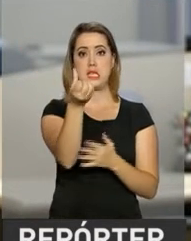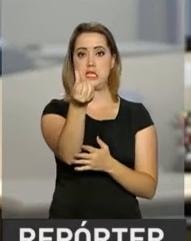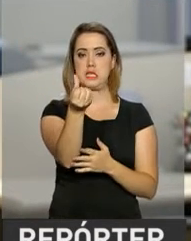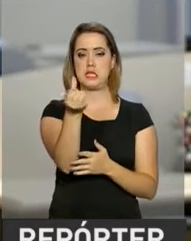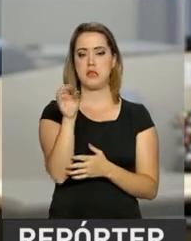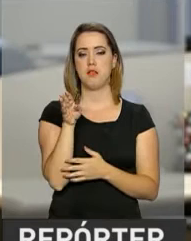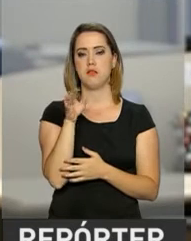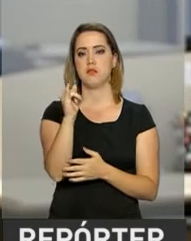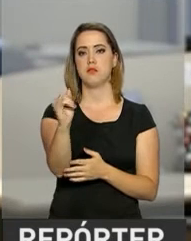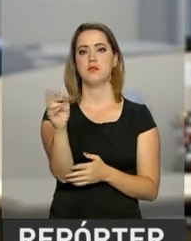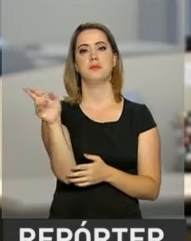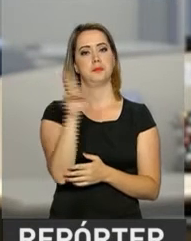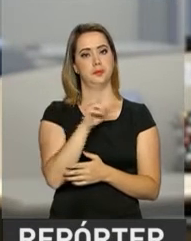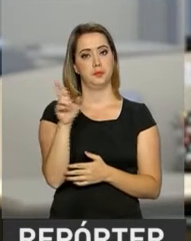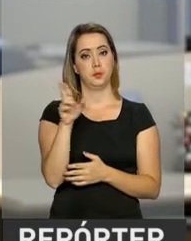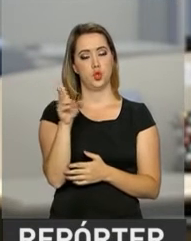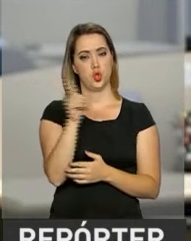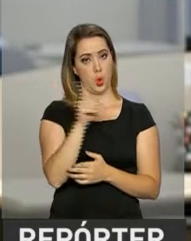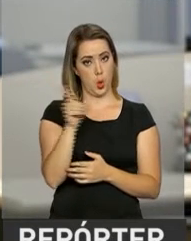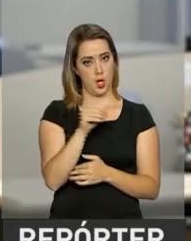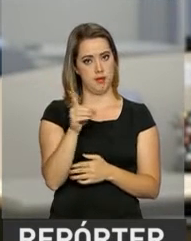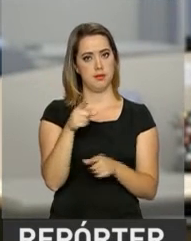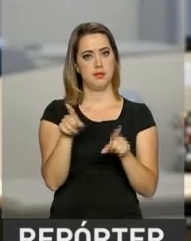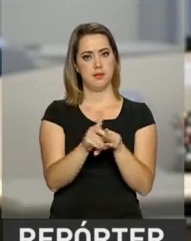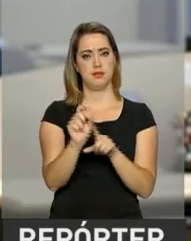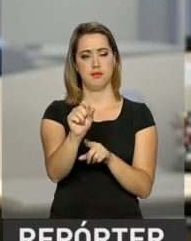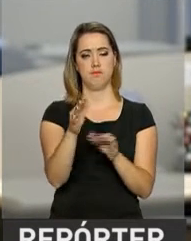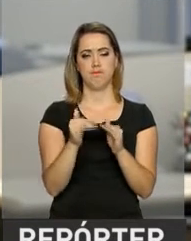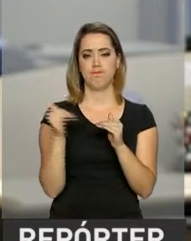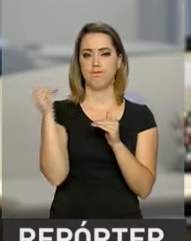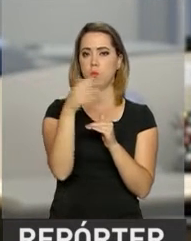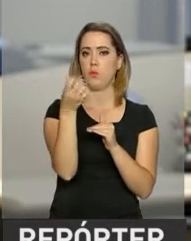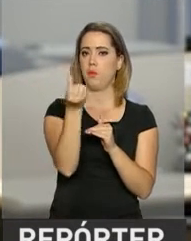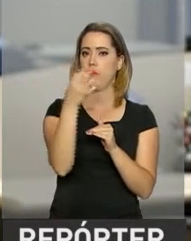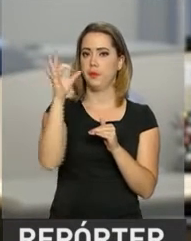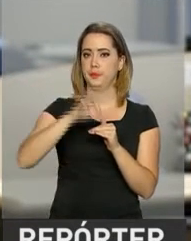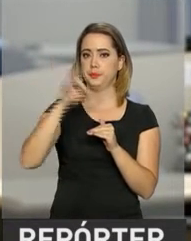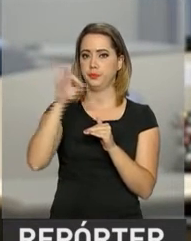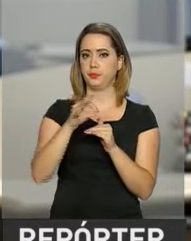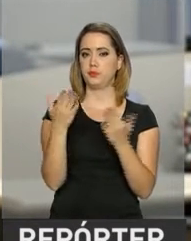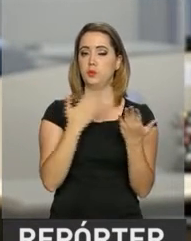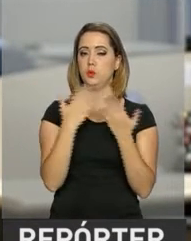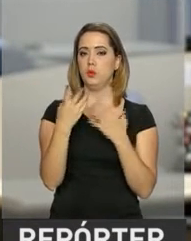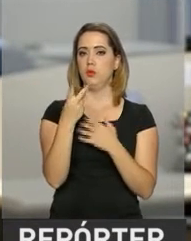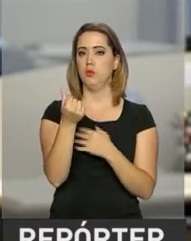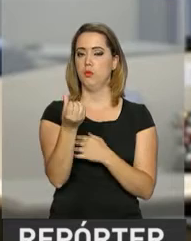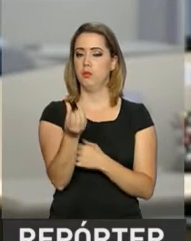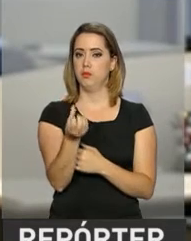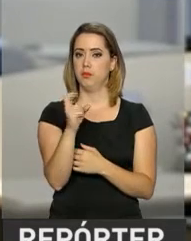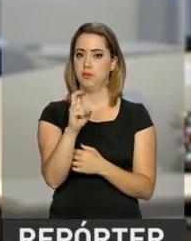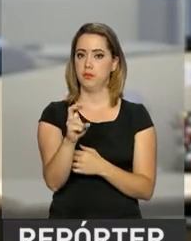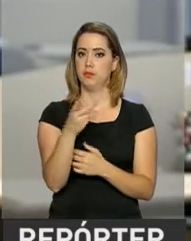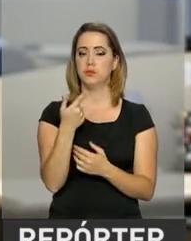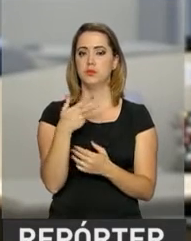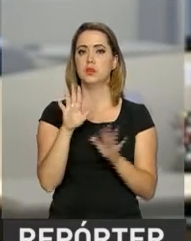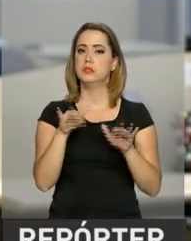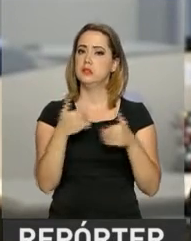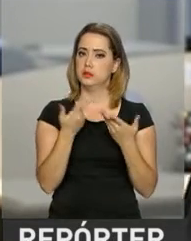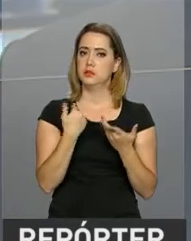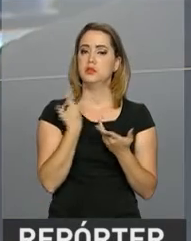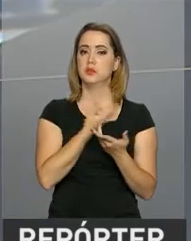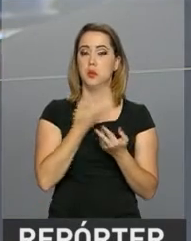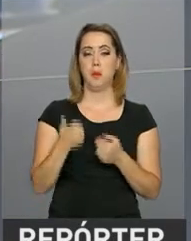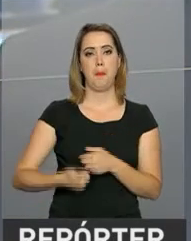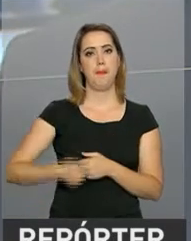bilhões e 200 milhões de dólares aumento de 6% na comparação com 2011 então o roberto é melhor a gente